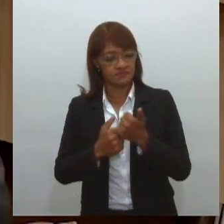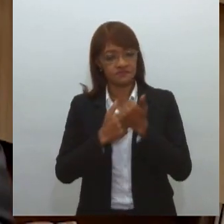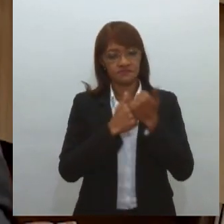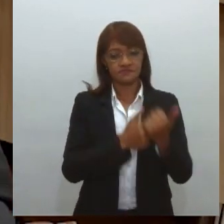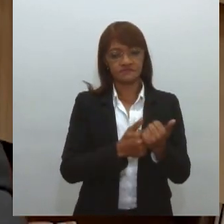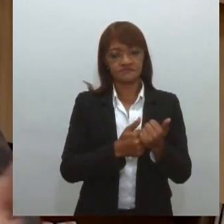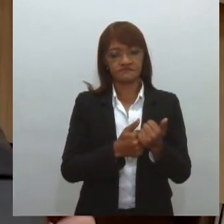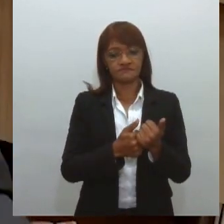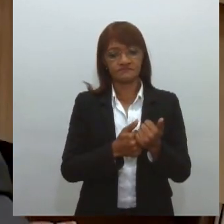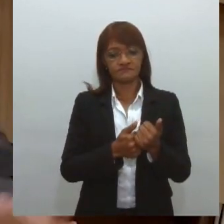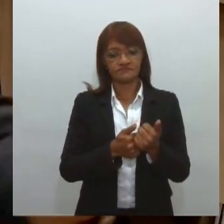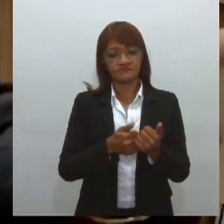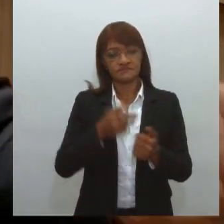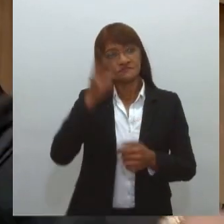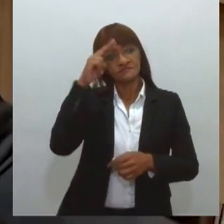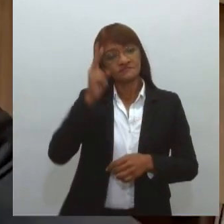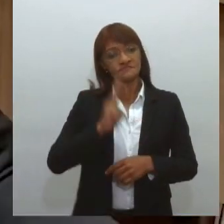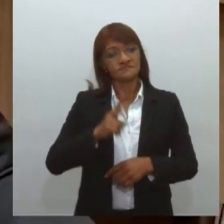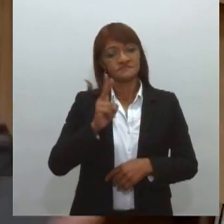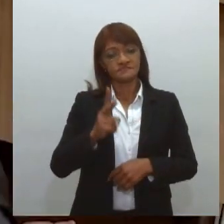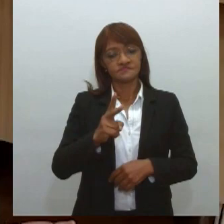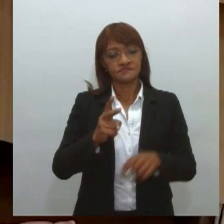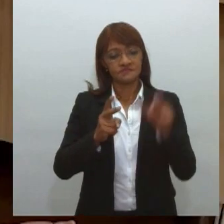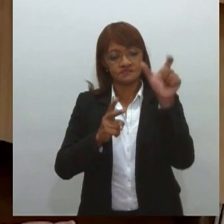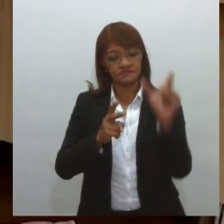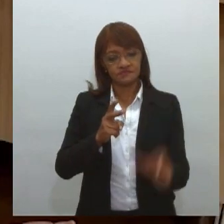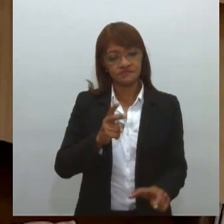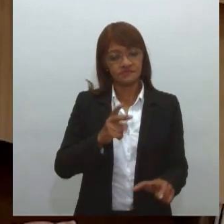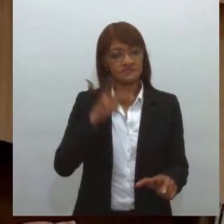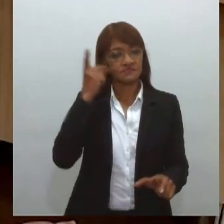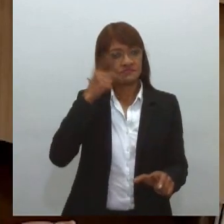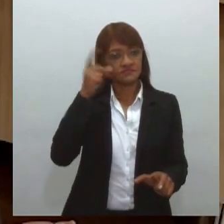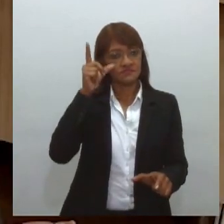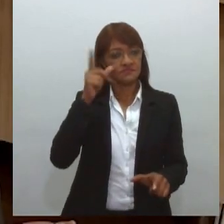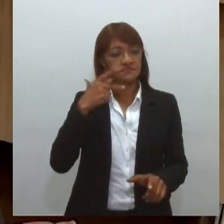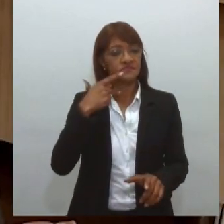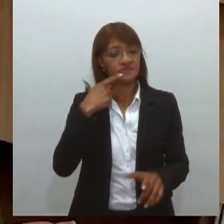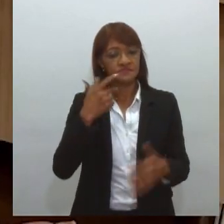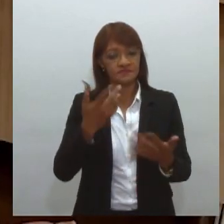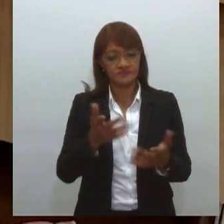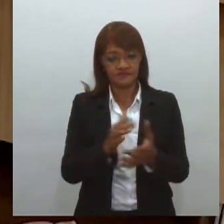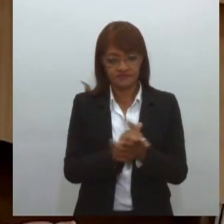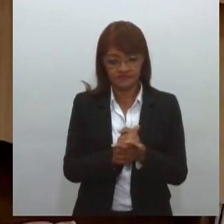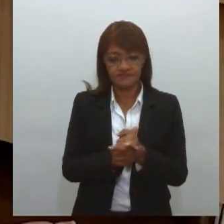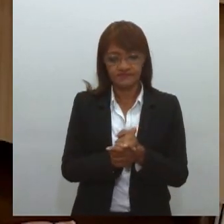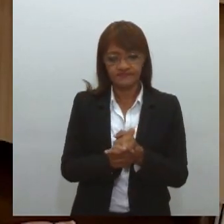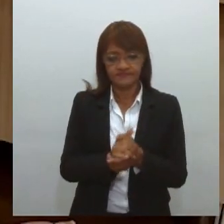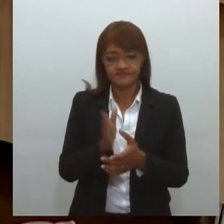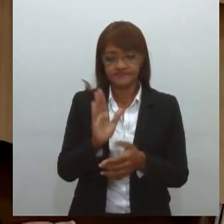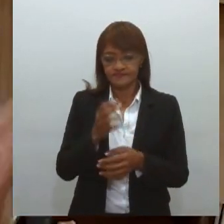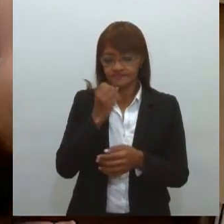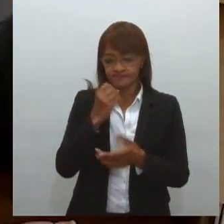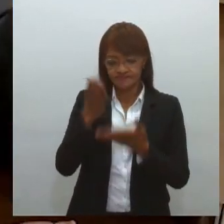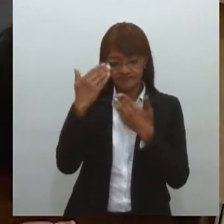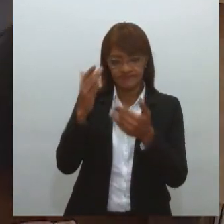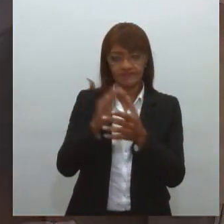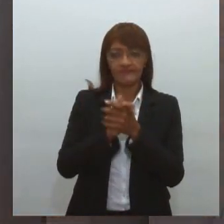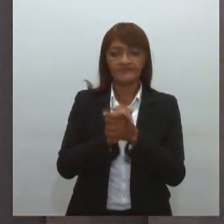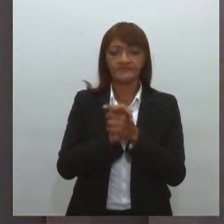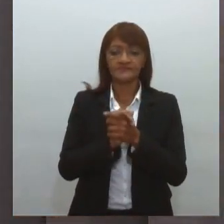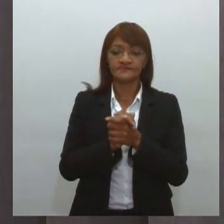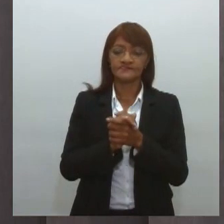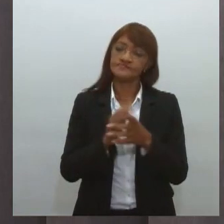gente lembra sempre da figura do deputado Luciano Pimentel. Quero parabenizar, fazer esse agradecimento, parabenizando publicamente.